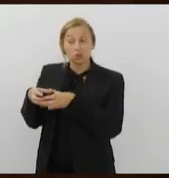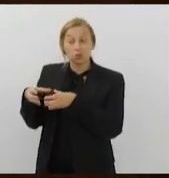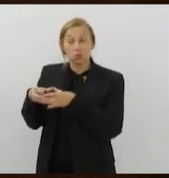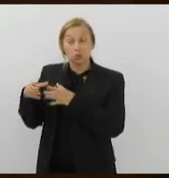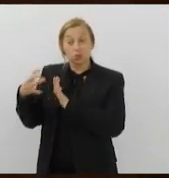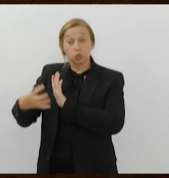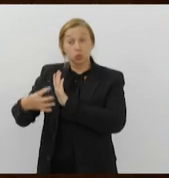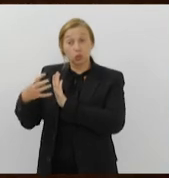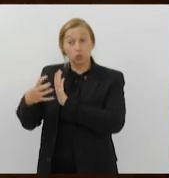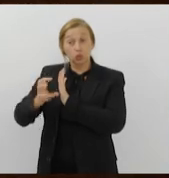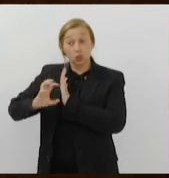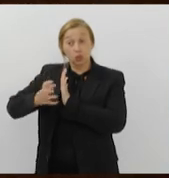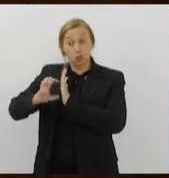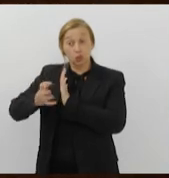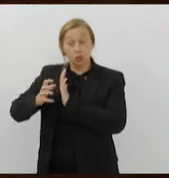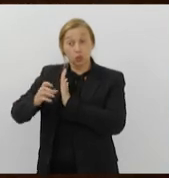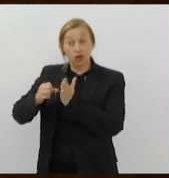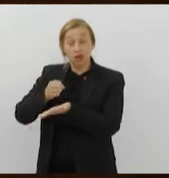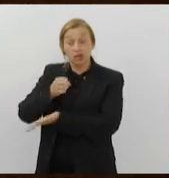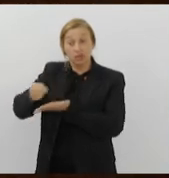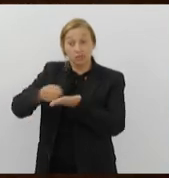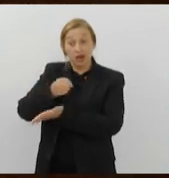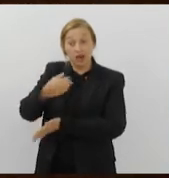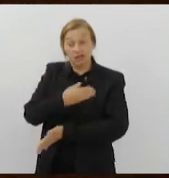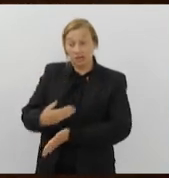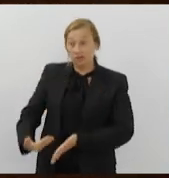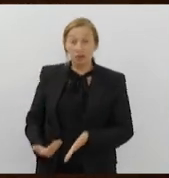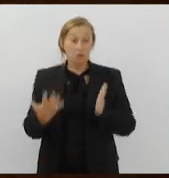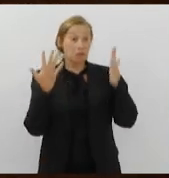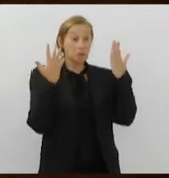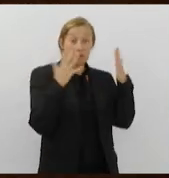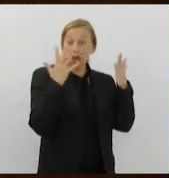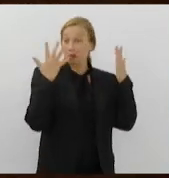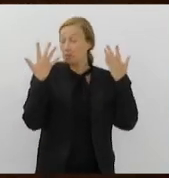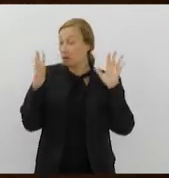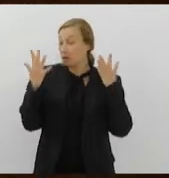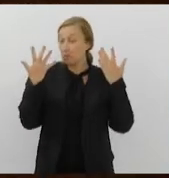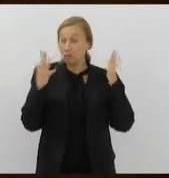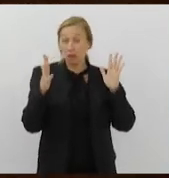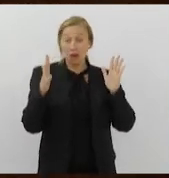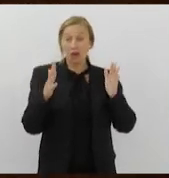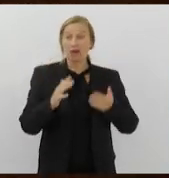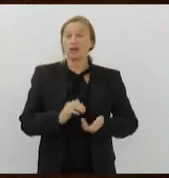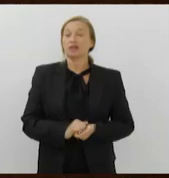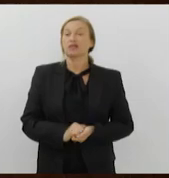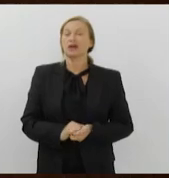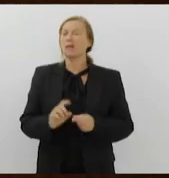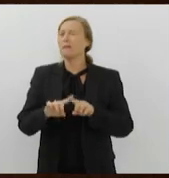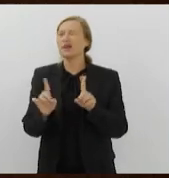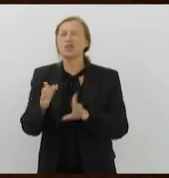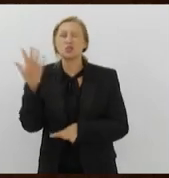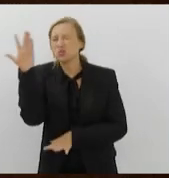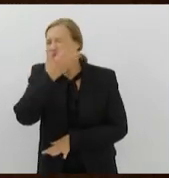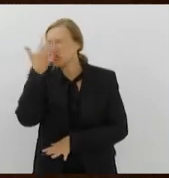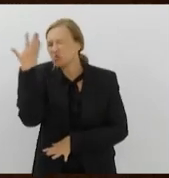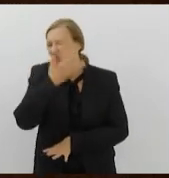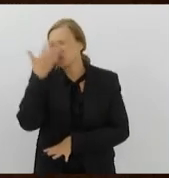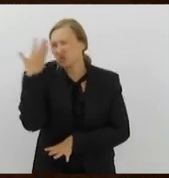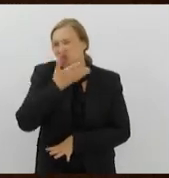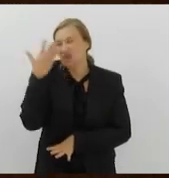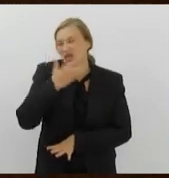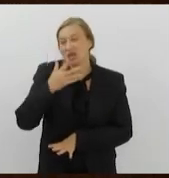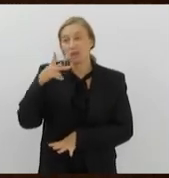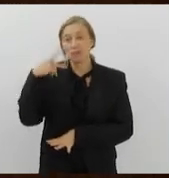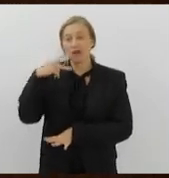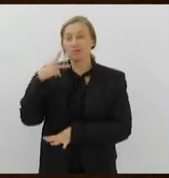de base do governo, né, elogiar, tal, salutar, muito salutar. Mas eu não vi nenhum parlamentar, principalmente